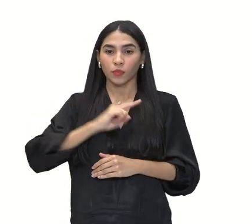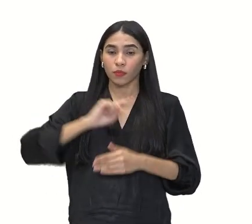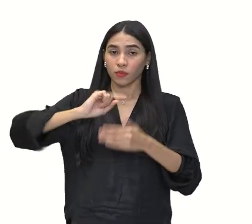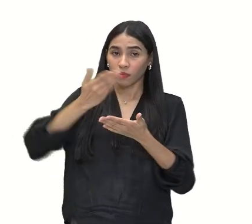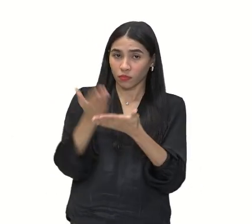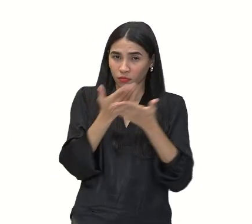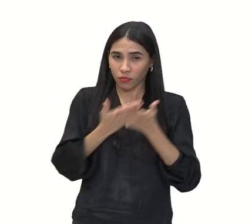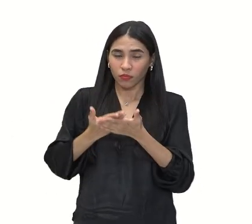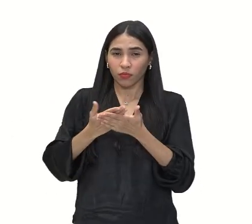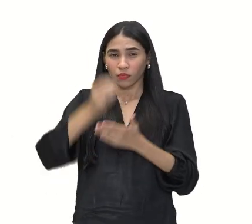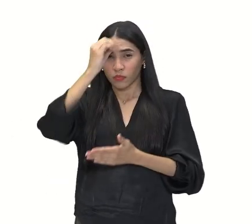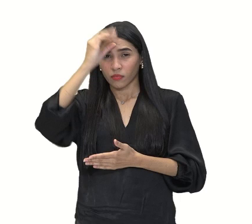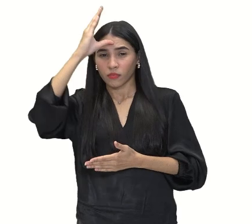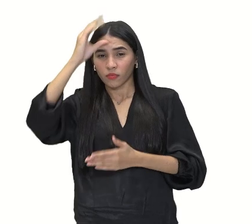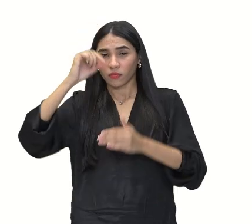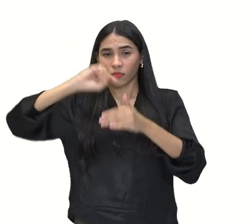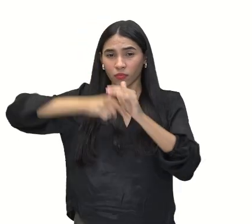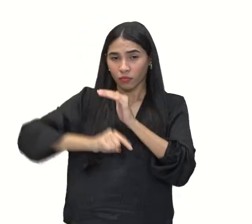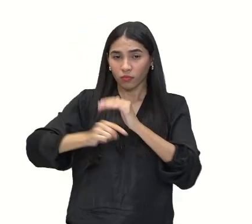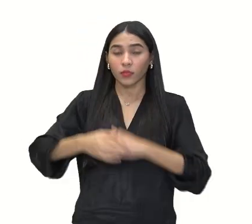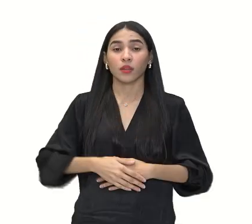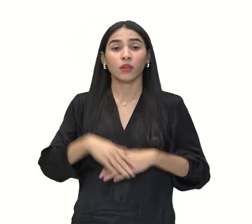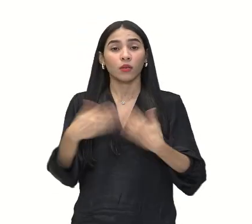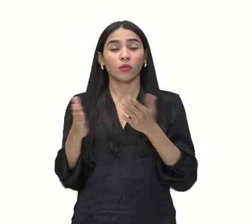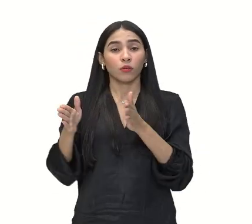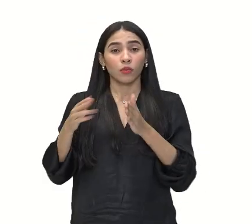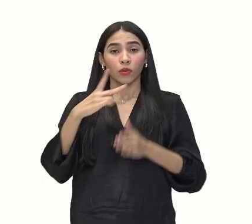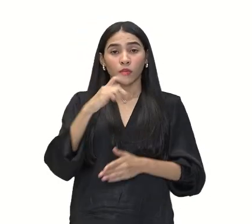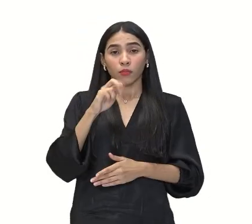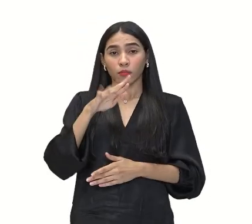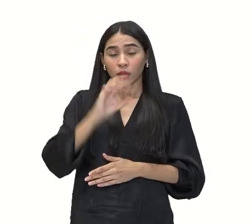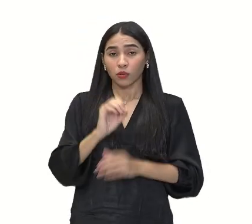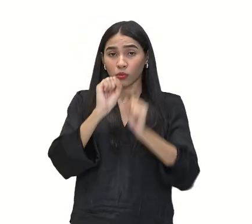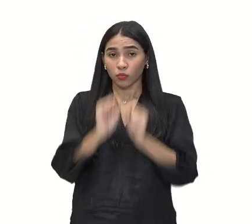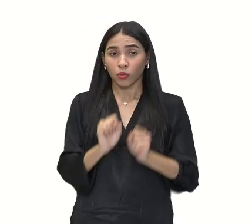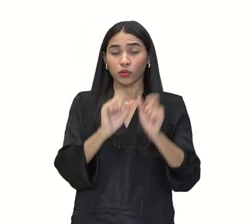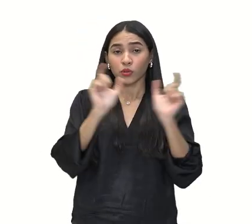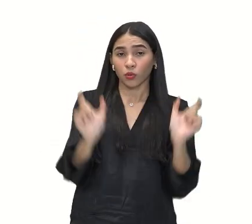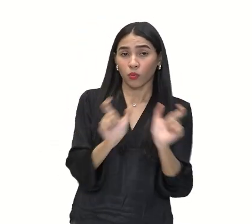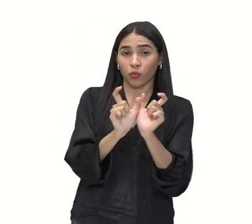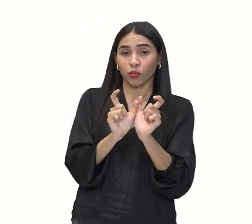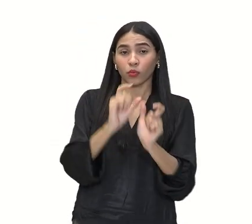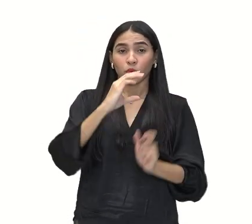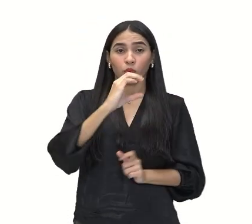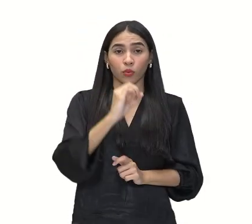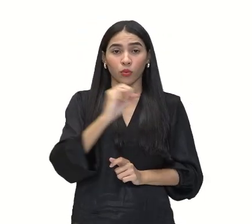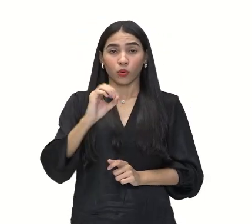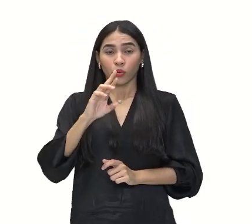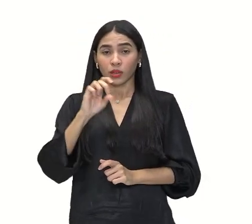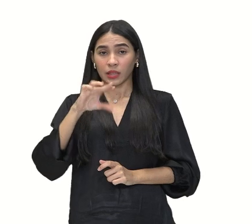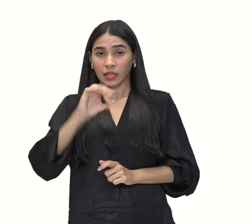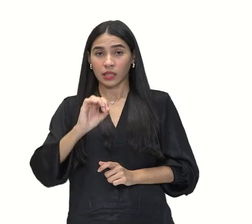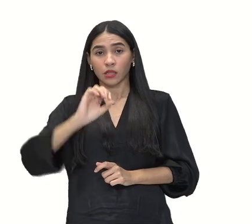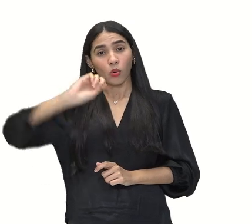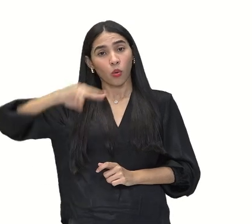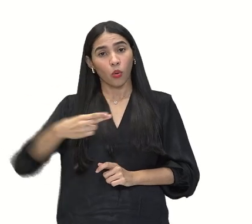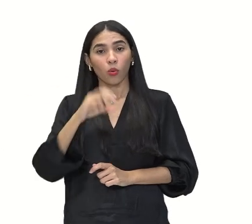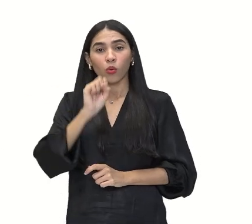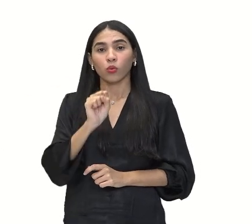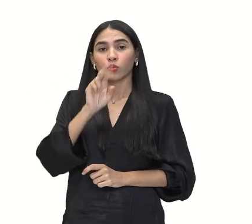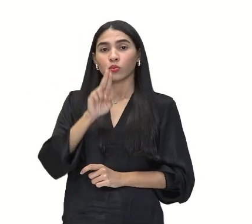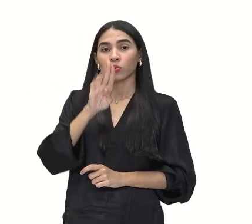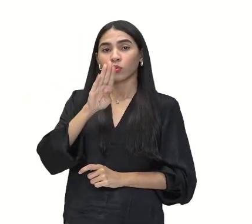os nossos conhecimentos. Nós temos um período que ele pode ser composto por coordenação ou subordinação.